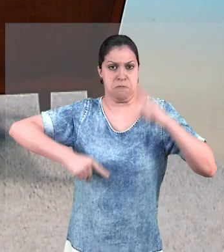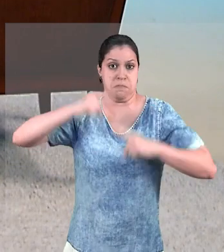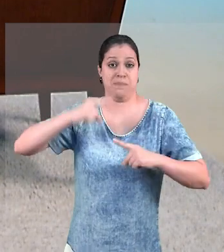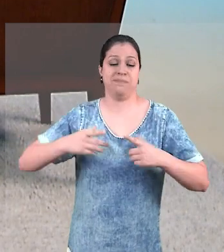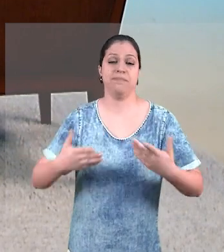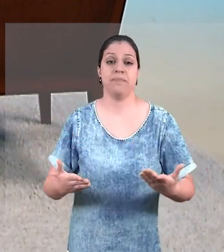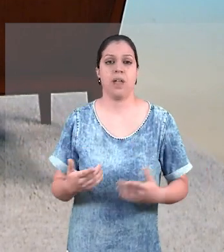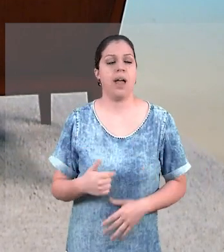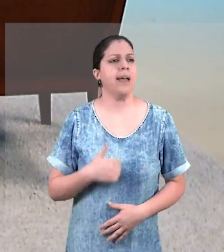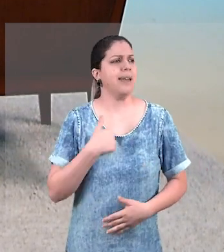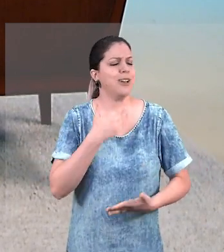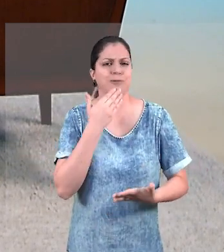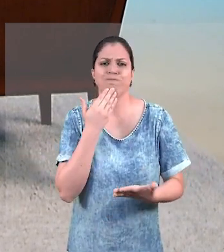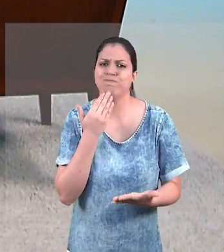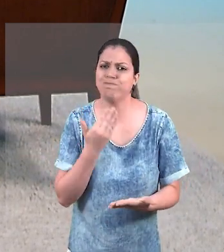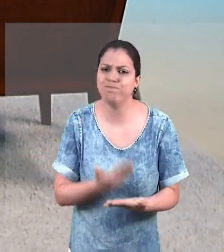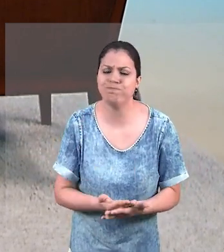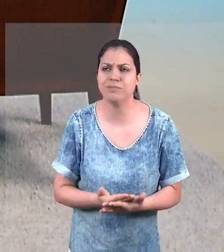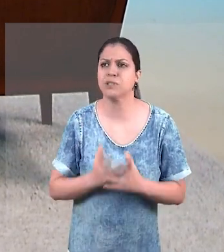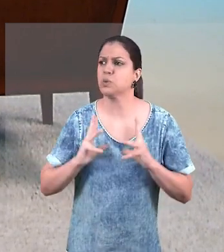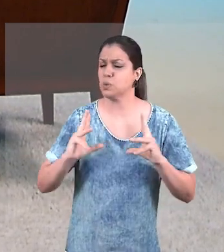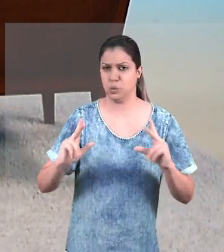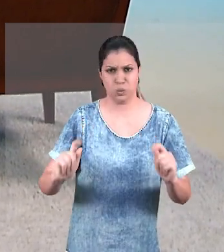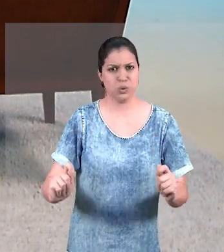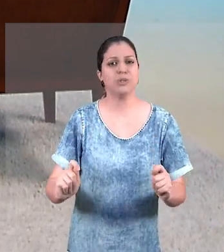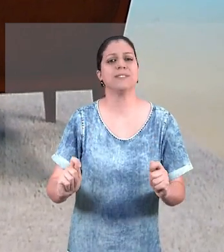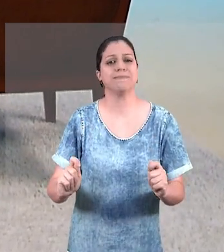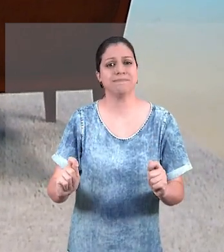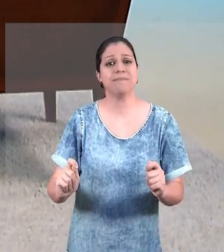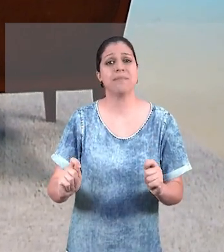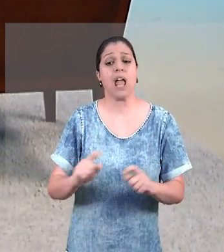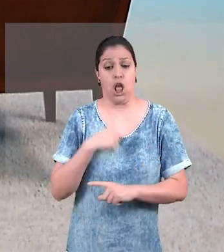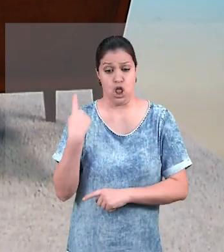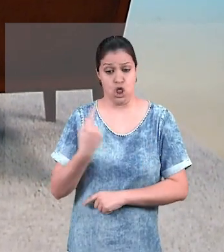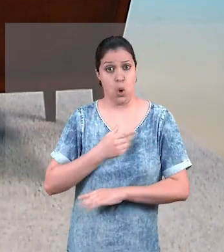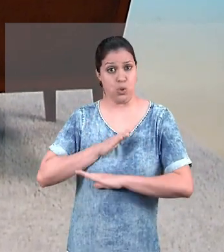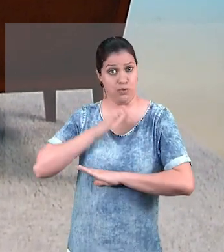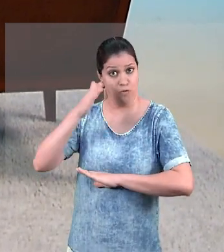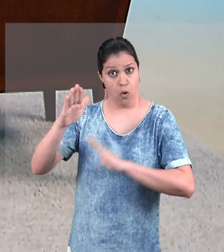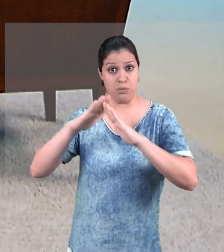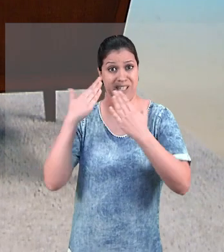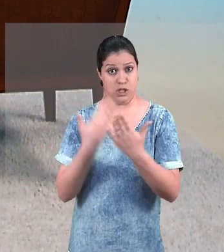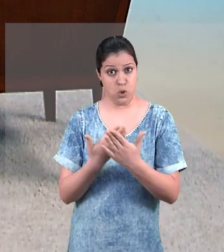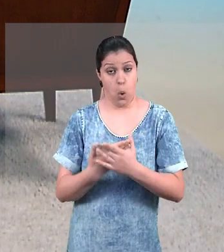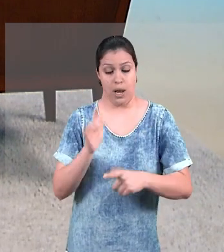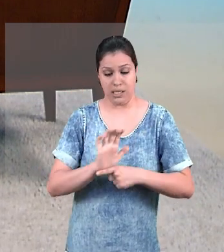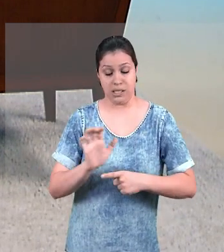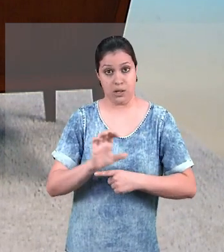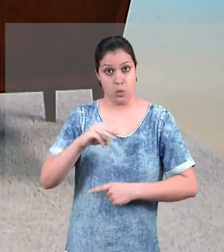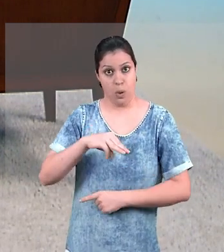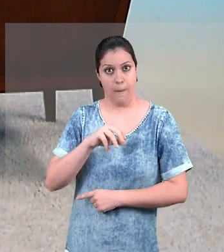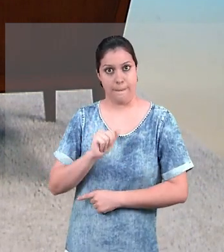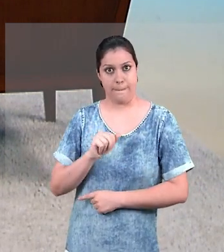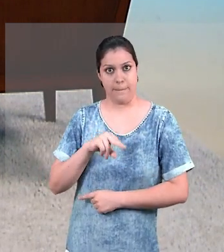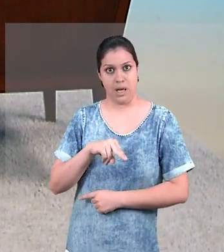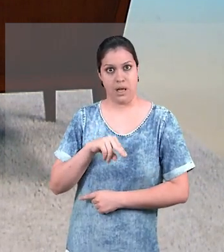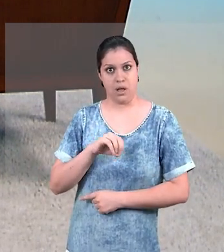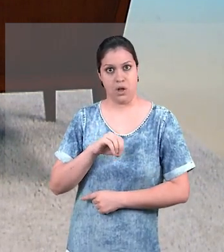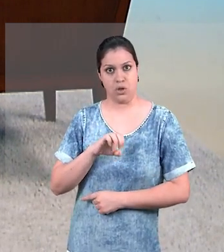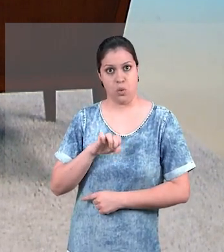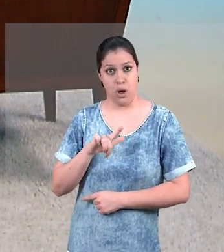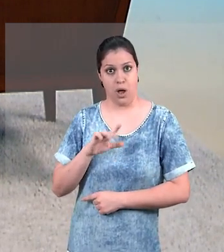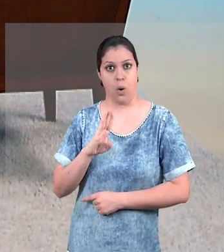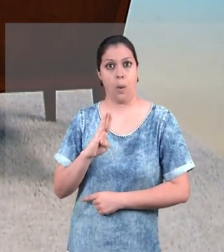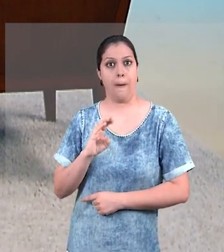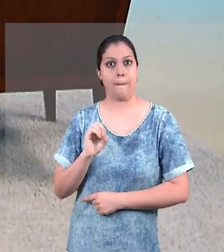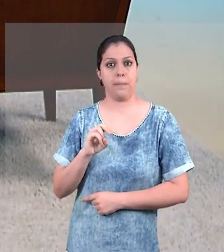estou impressionada, e eu fiquei mais impressionada ainda com toda essa situação quando nós fomos na escola estadual Manuel Bonifácio, se eu não